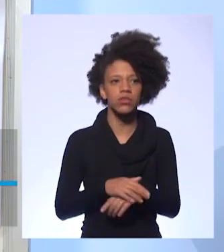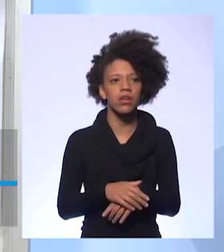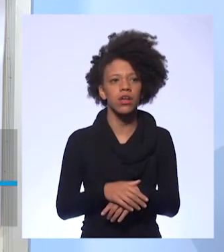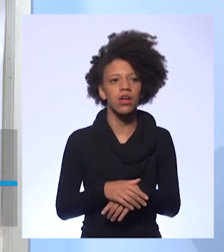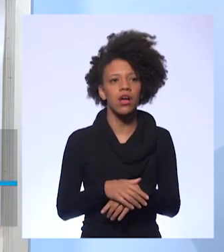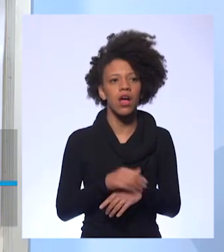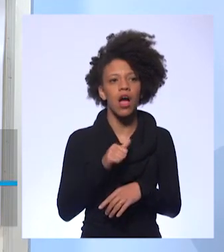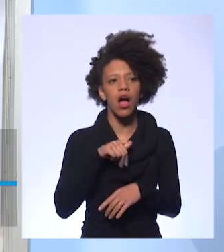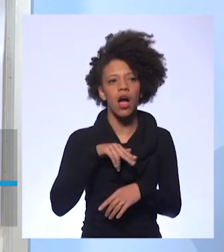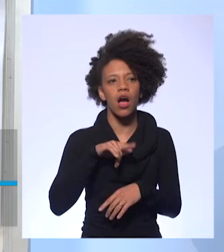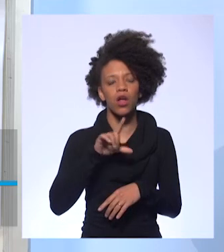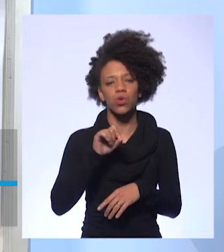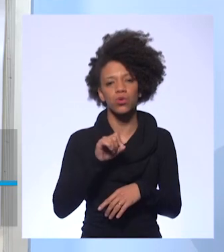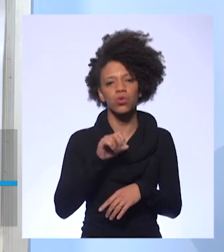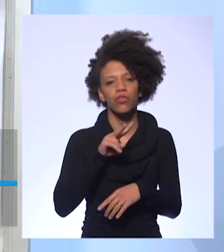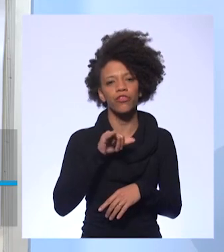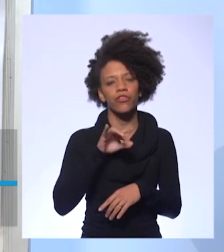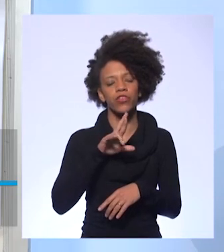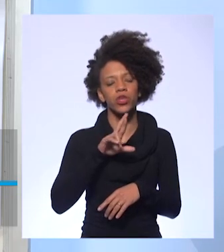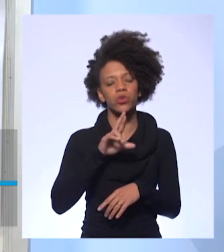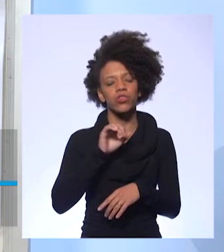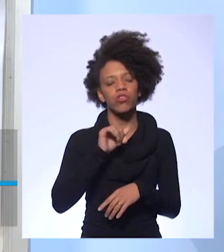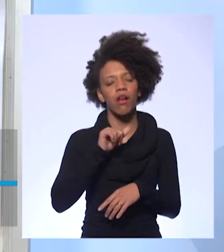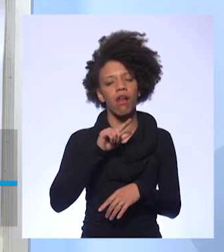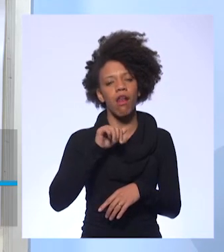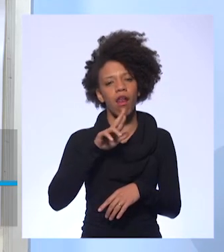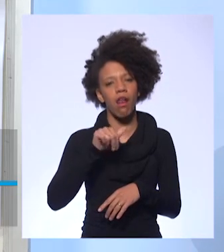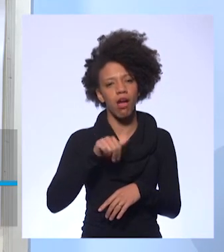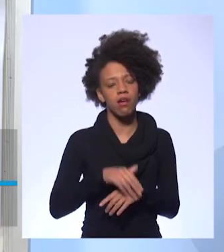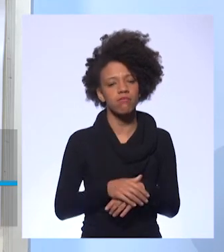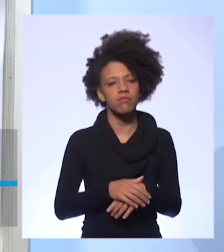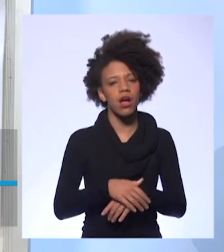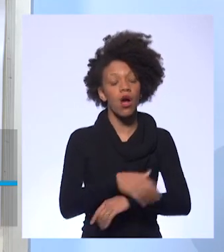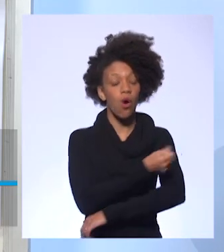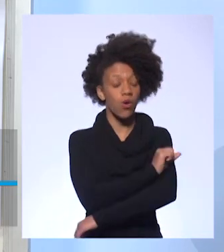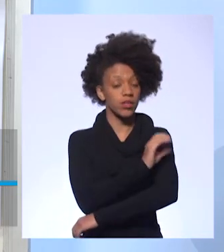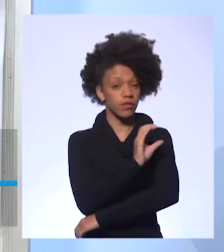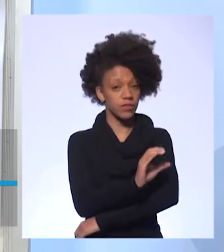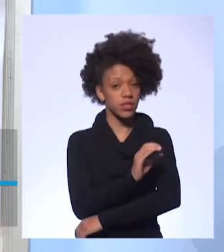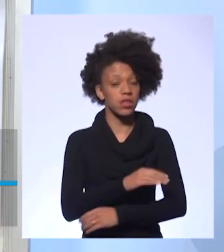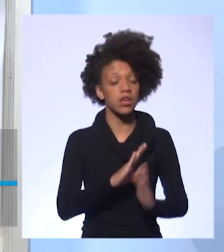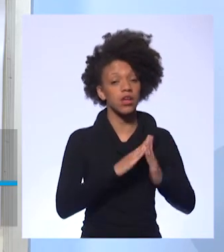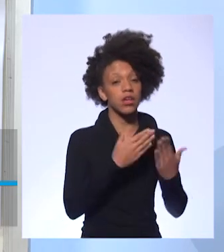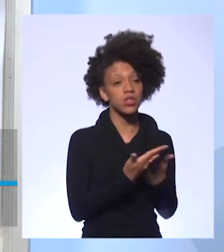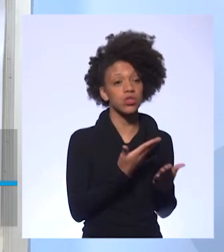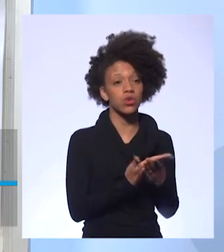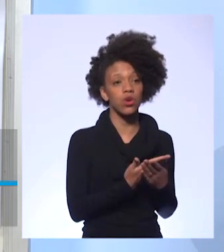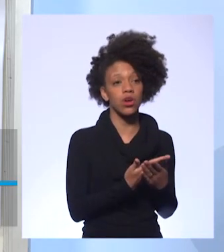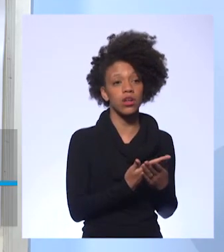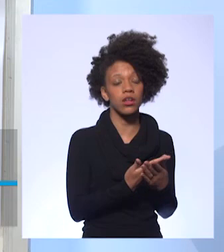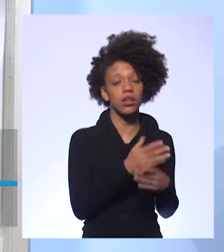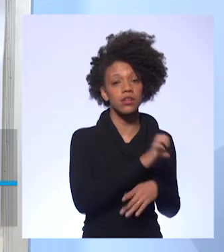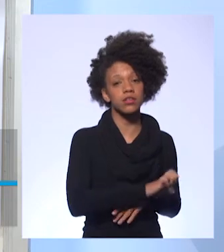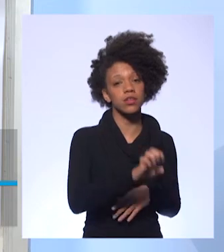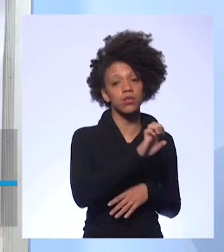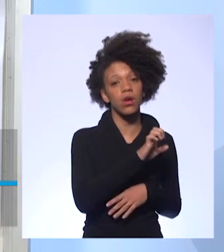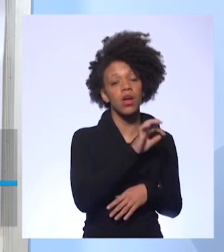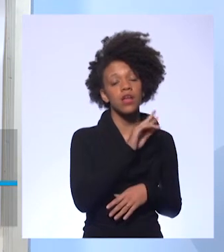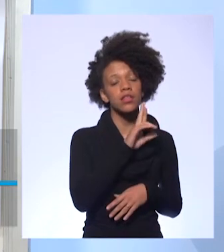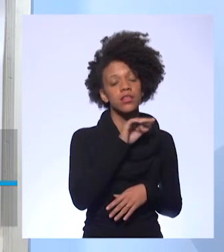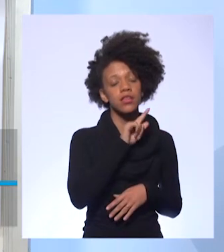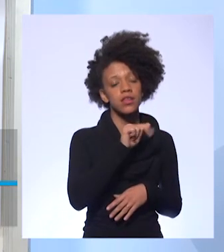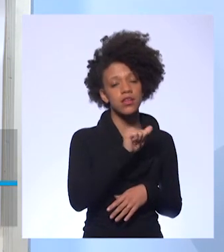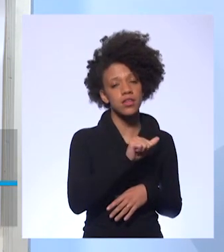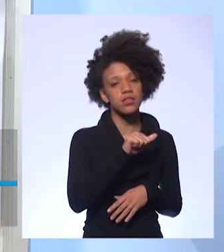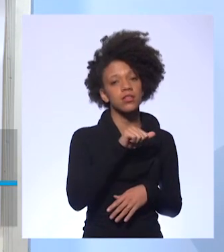questão é o aluno Vitor de Lara do oitavo C ele é o nosso aluno protagonista hoje era Escola Estadual Tereza Delta